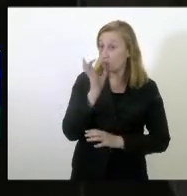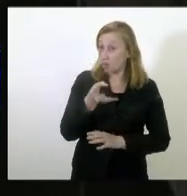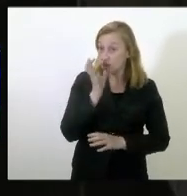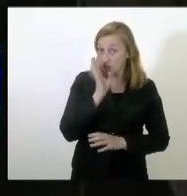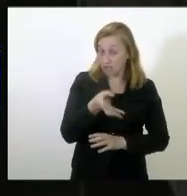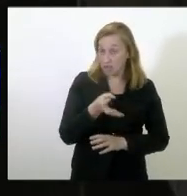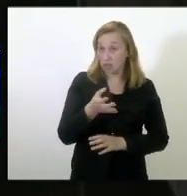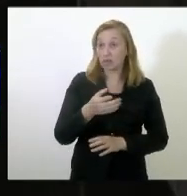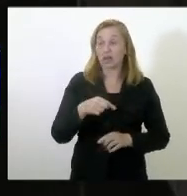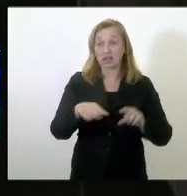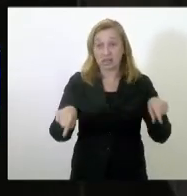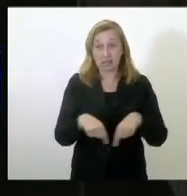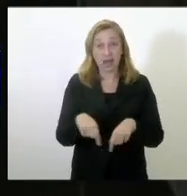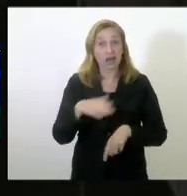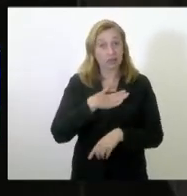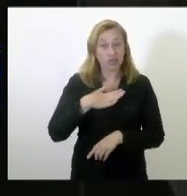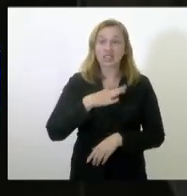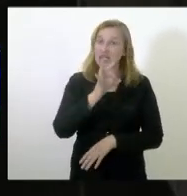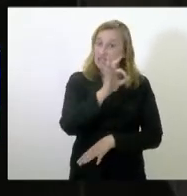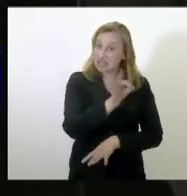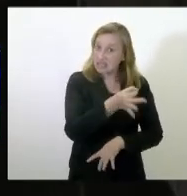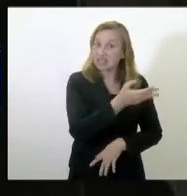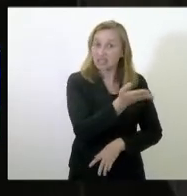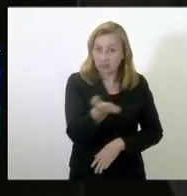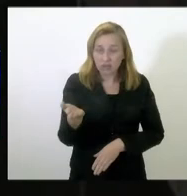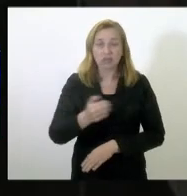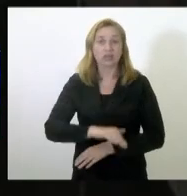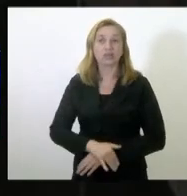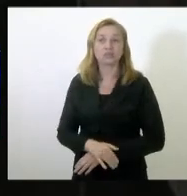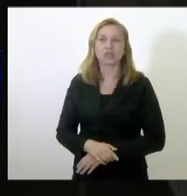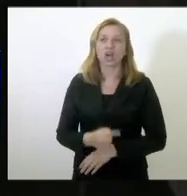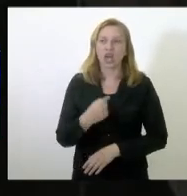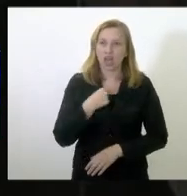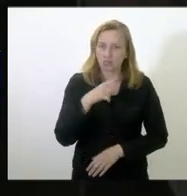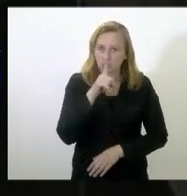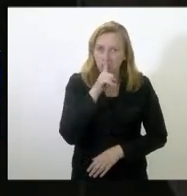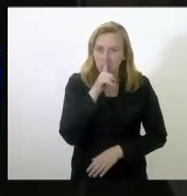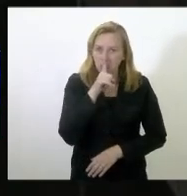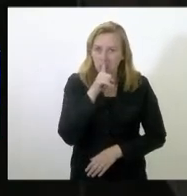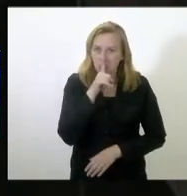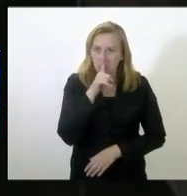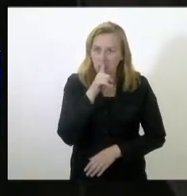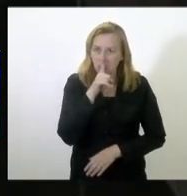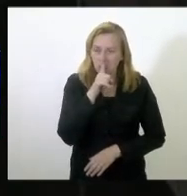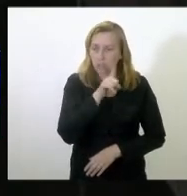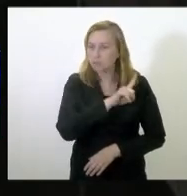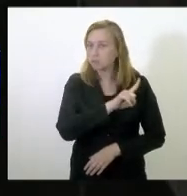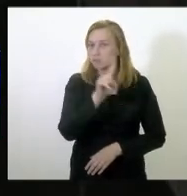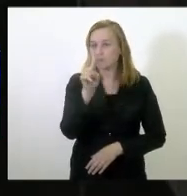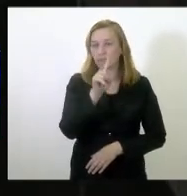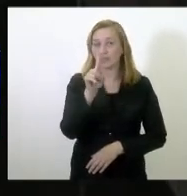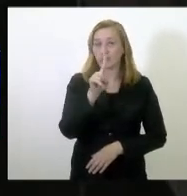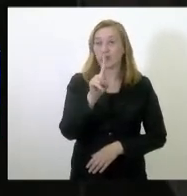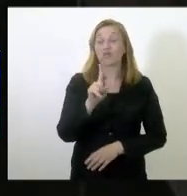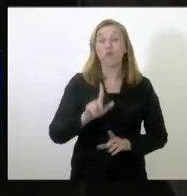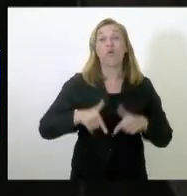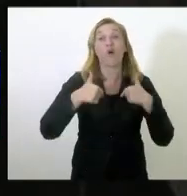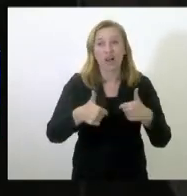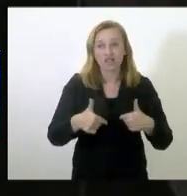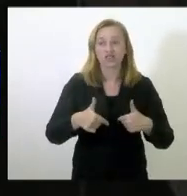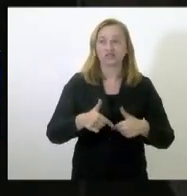meu gabinete, vocês podem ter certeza, eu não vou cruzar os meus braços. E eu